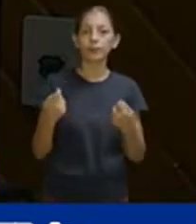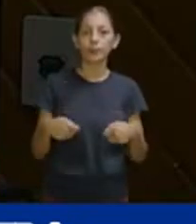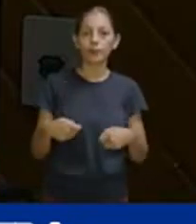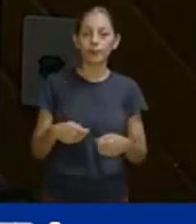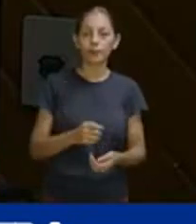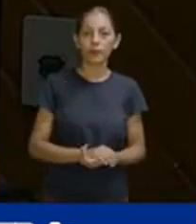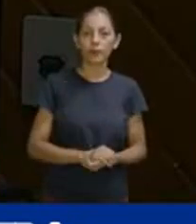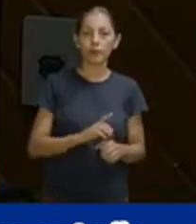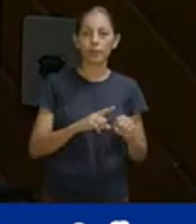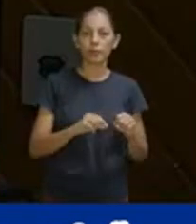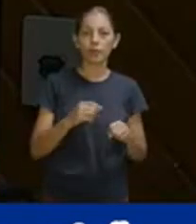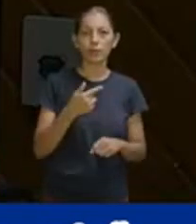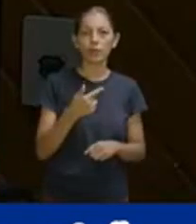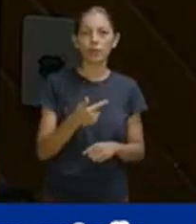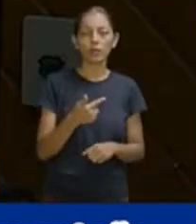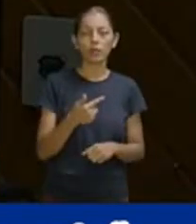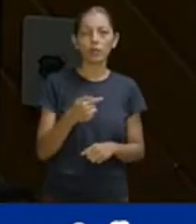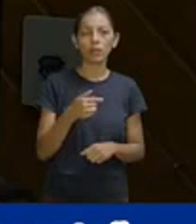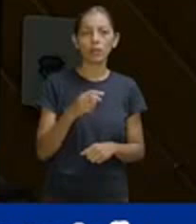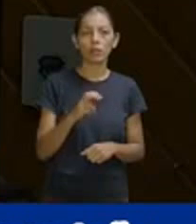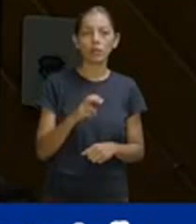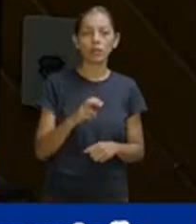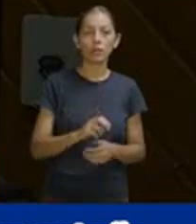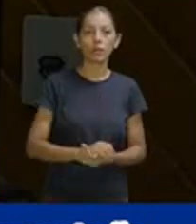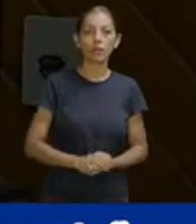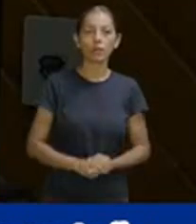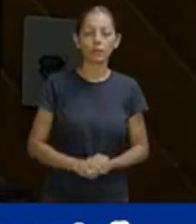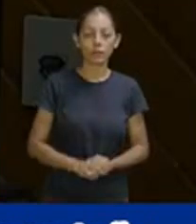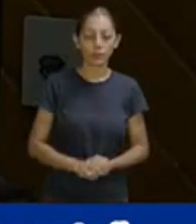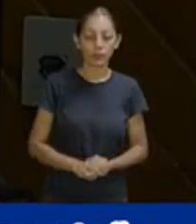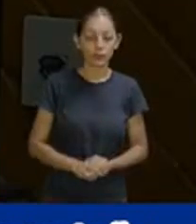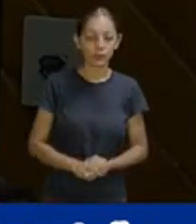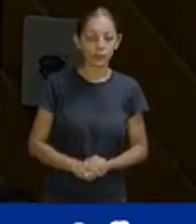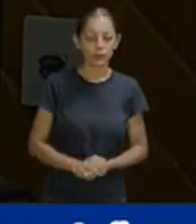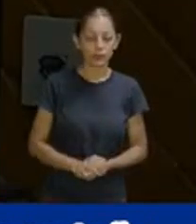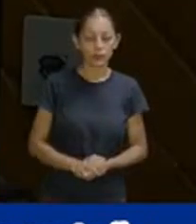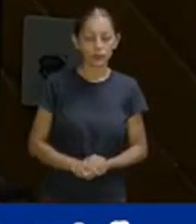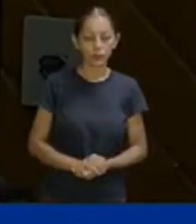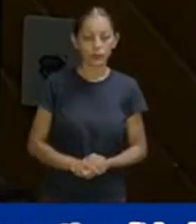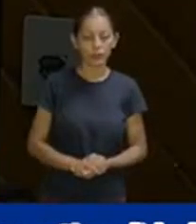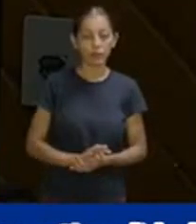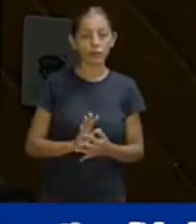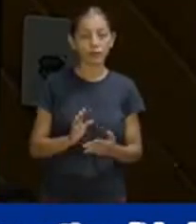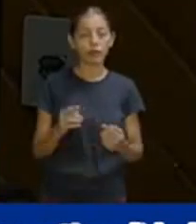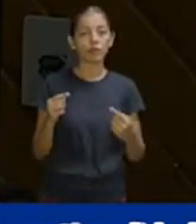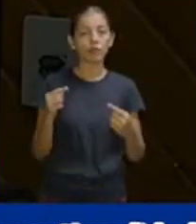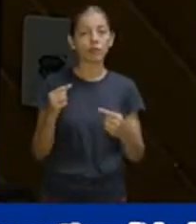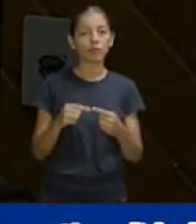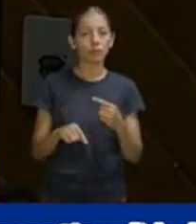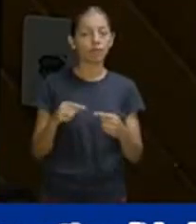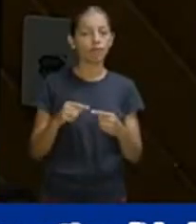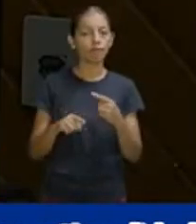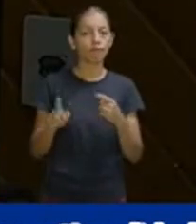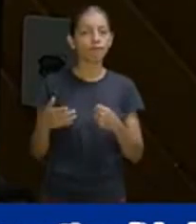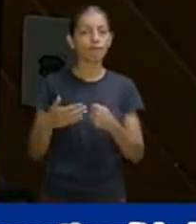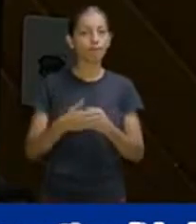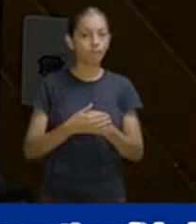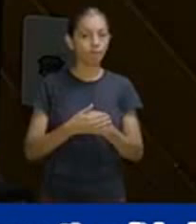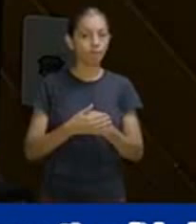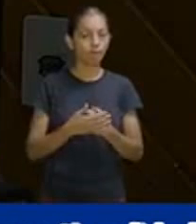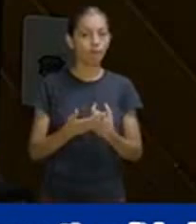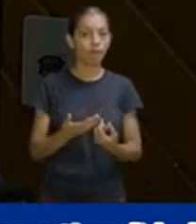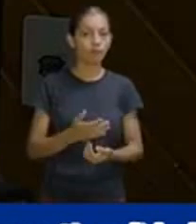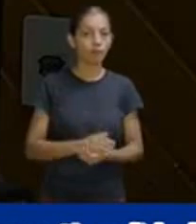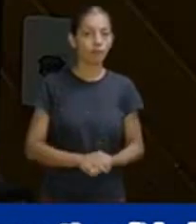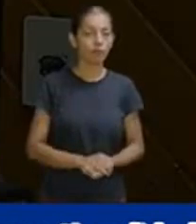o artigo 275 do Código Eleitoral. No presente caso, não vislumbro qualquer omissão no acordo embargado. A alegação do